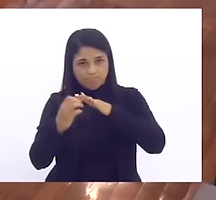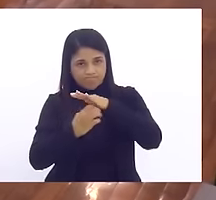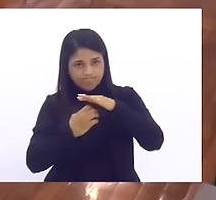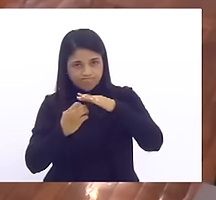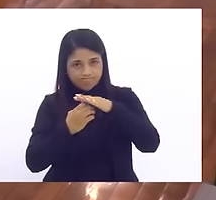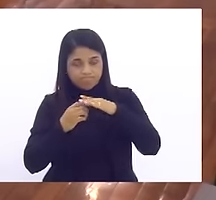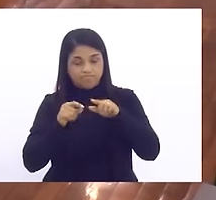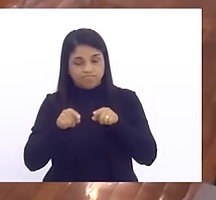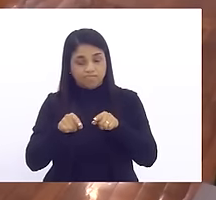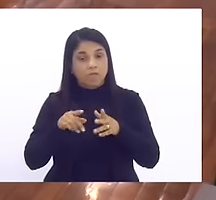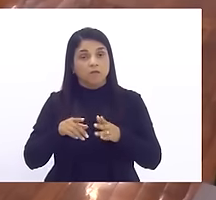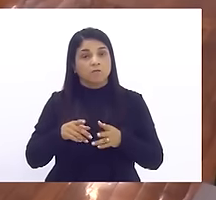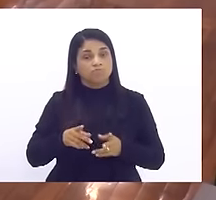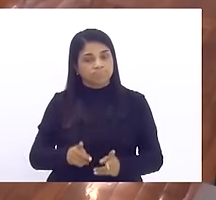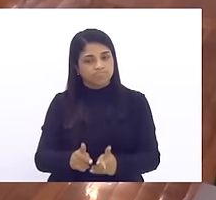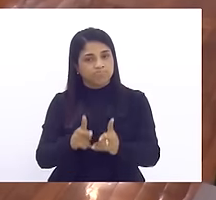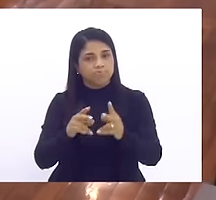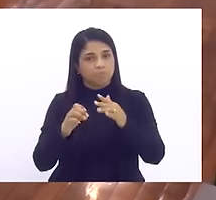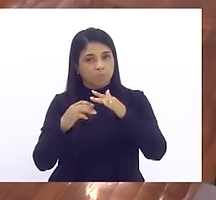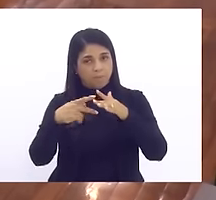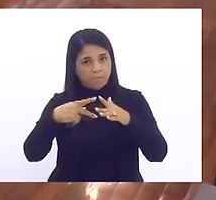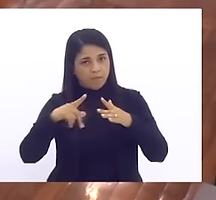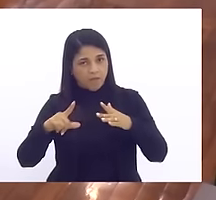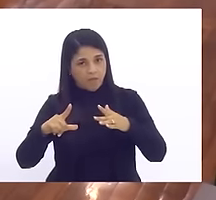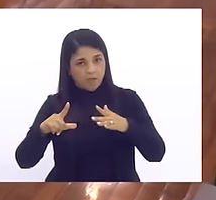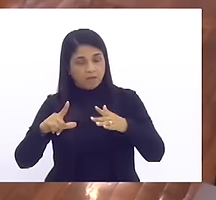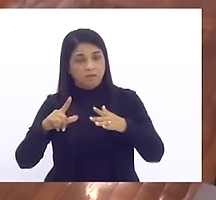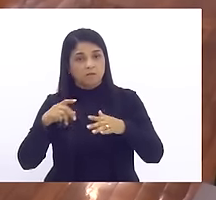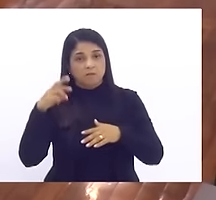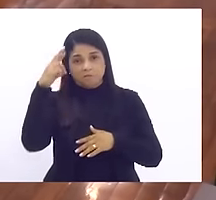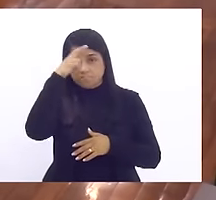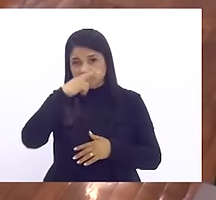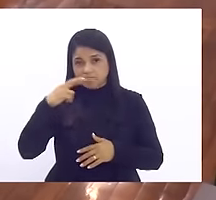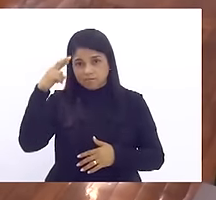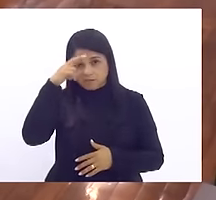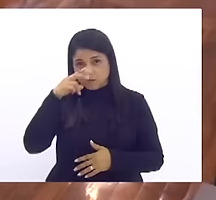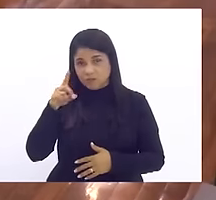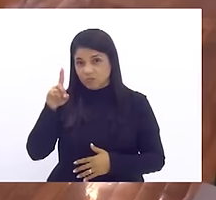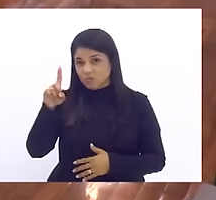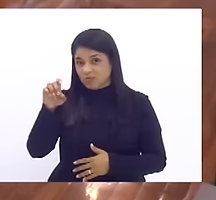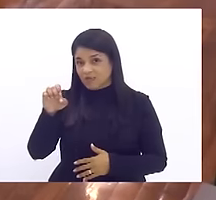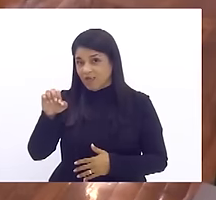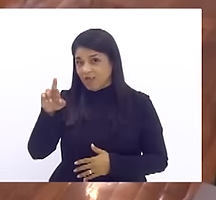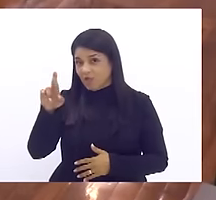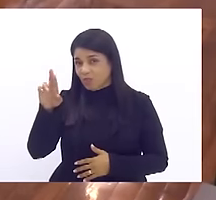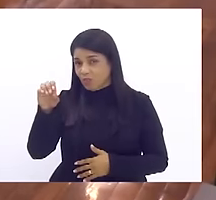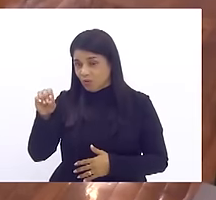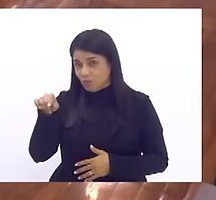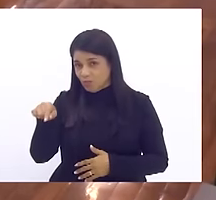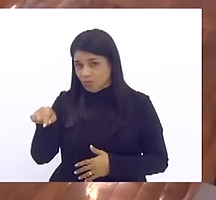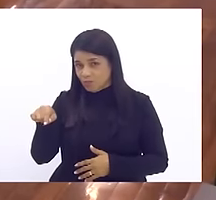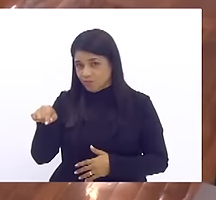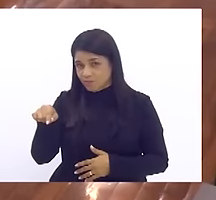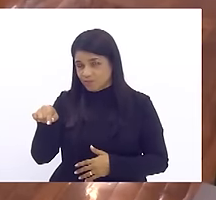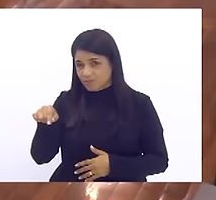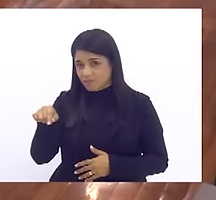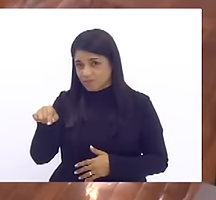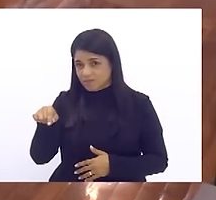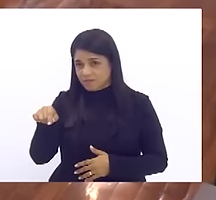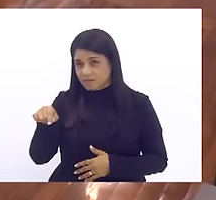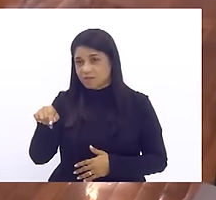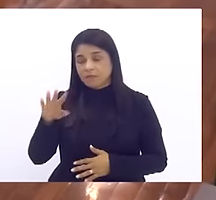operando até segunda ordem nós fica fiscalizações do Detro até que essa questão fique toda